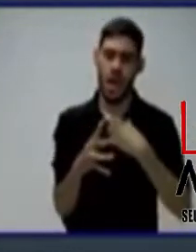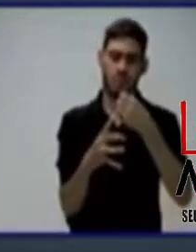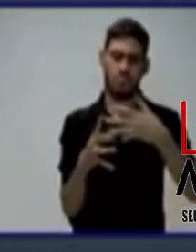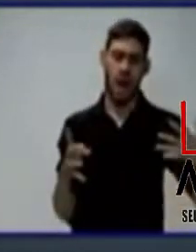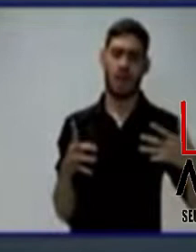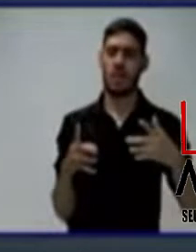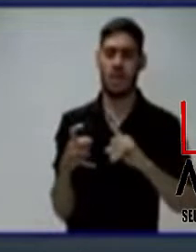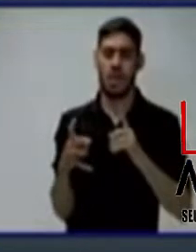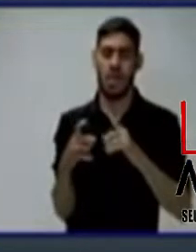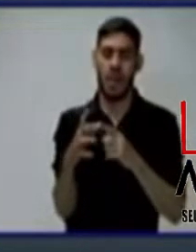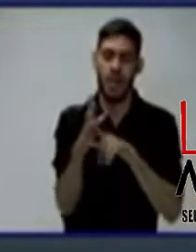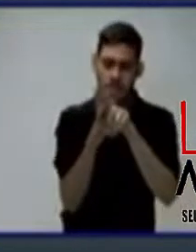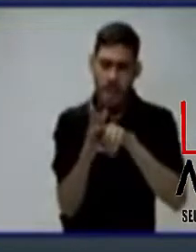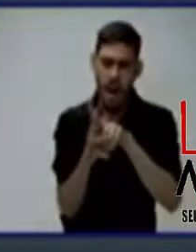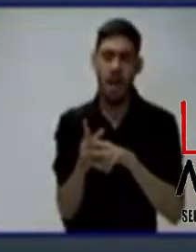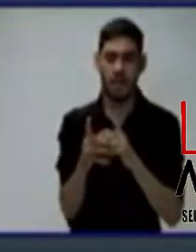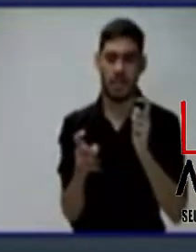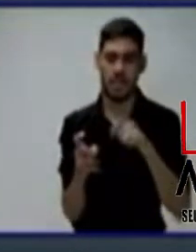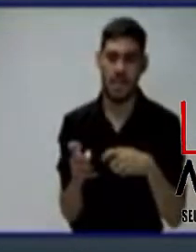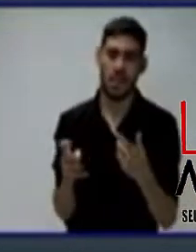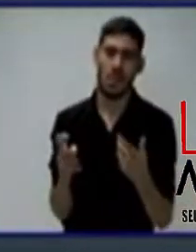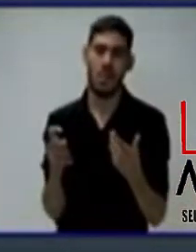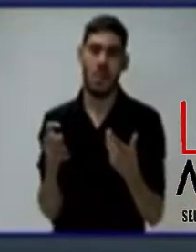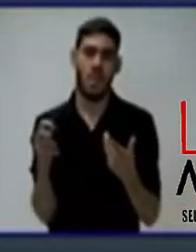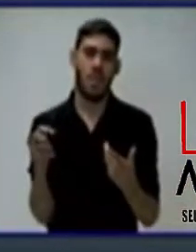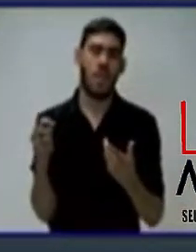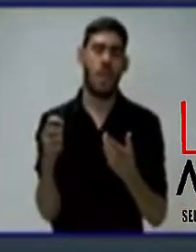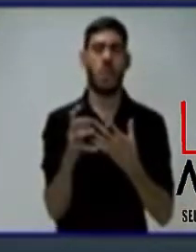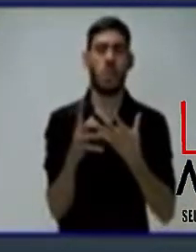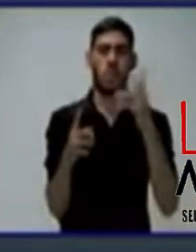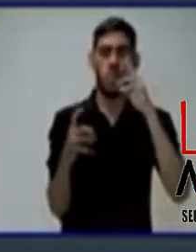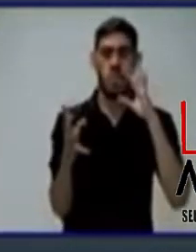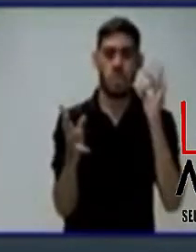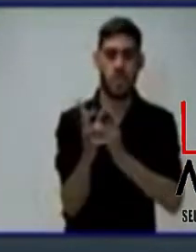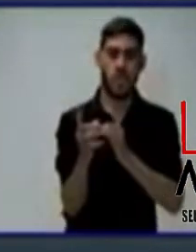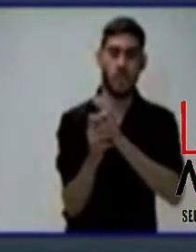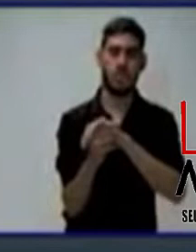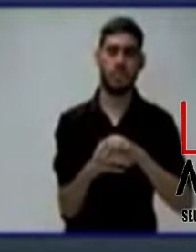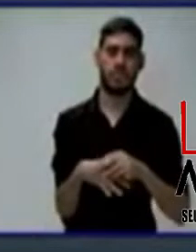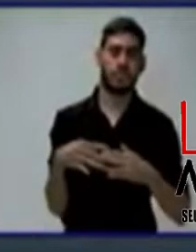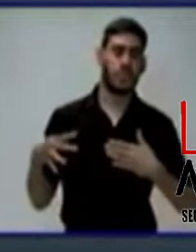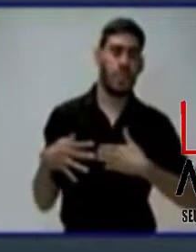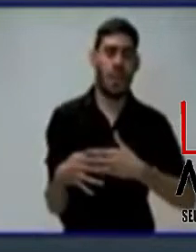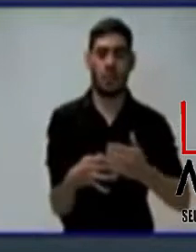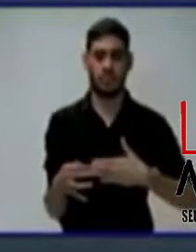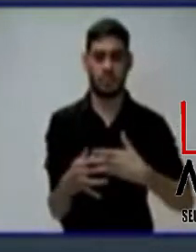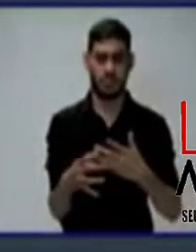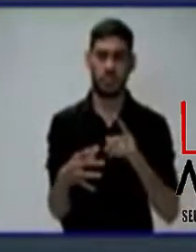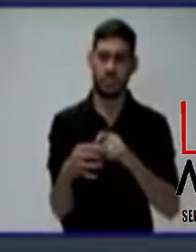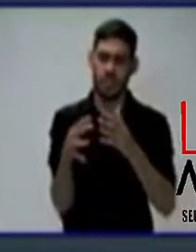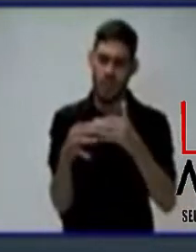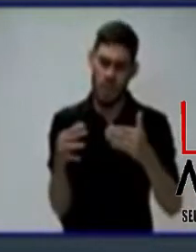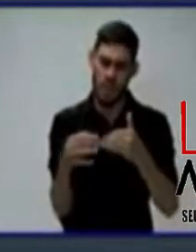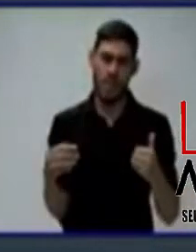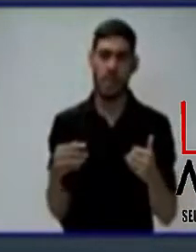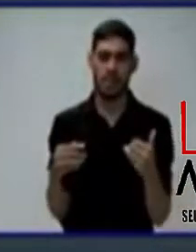sim de aferir as circunstâncias do caso concreto. Seja como for, e fazendo esse apelo